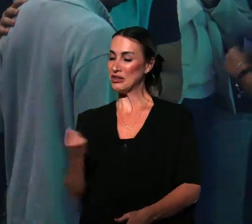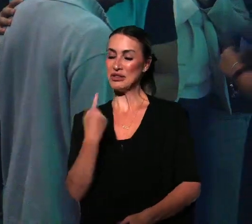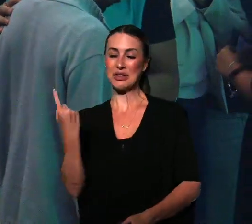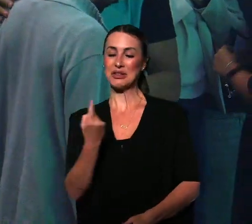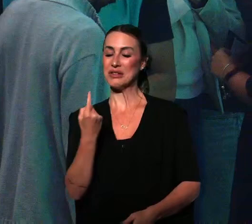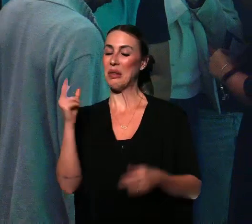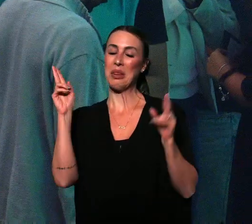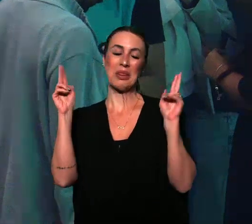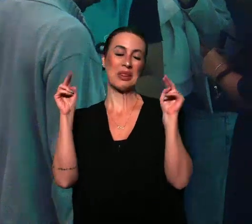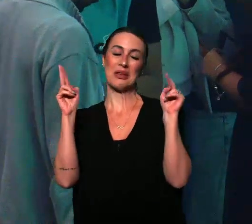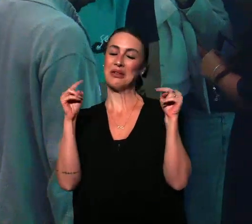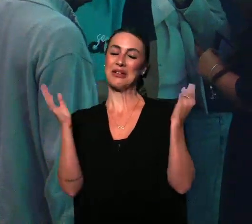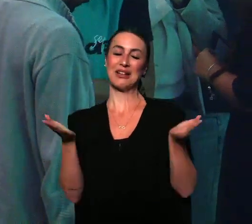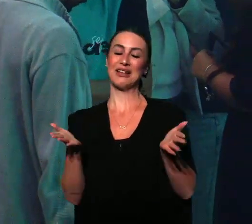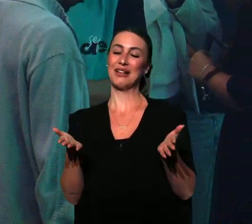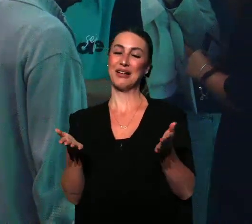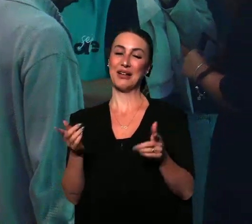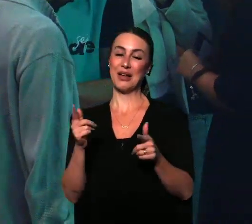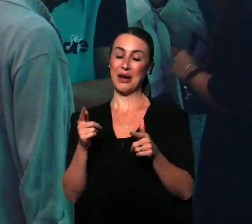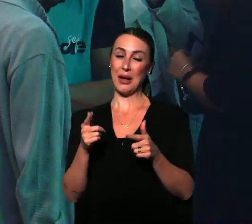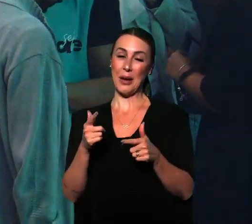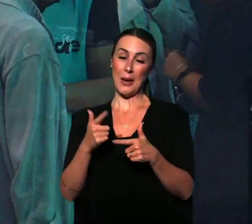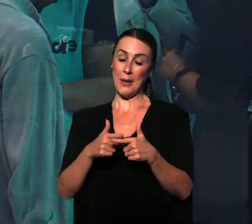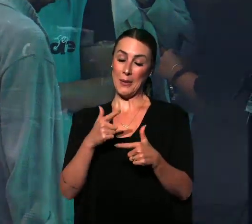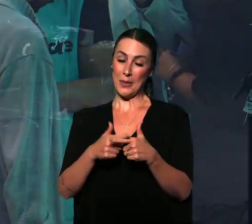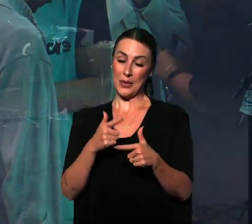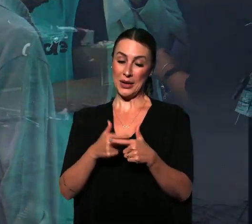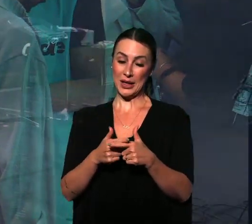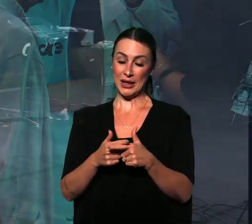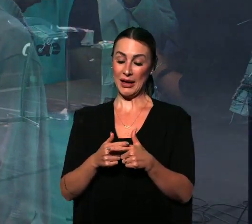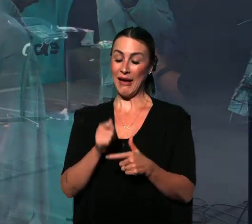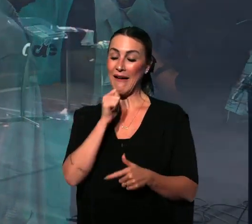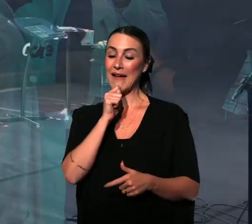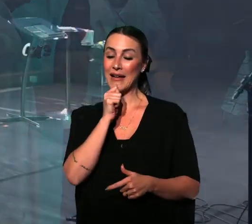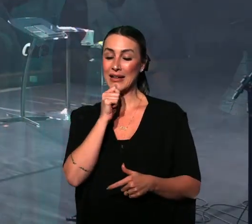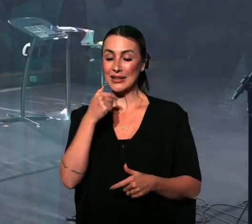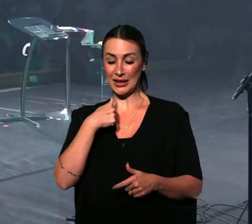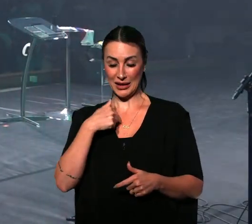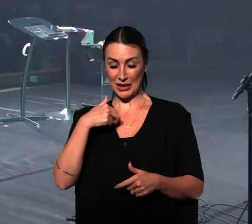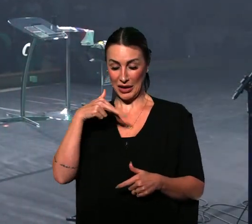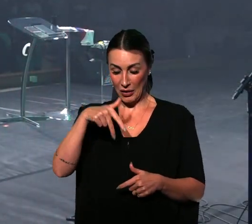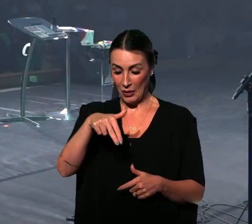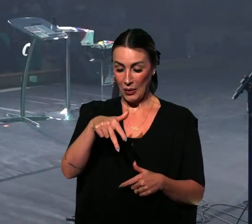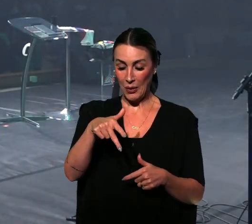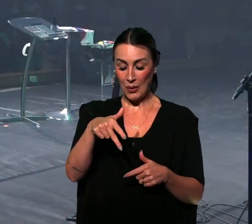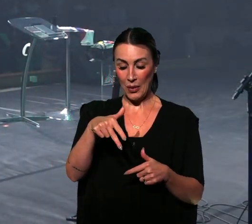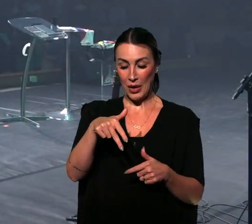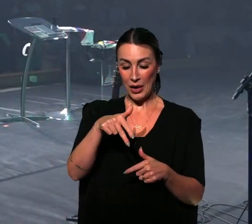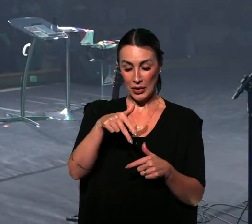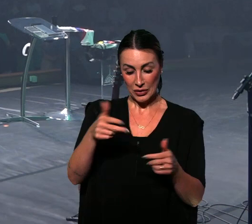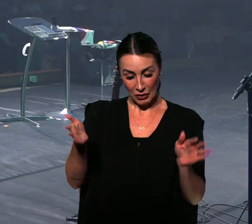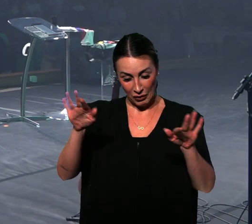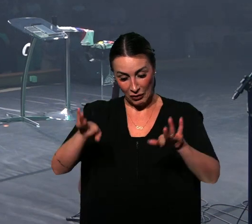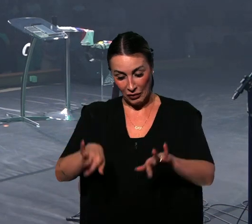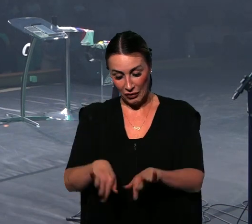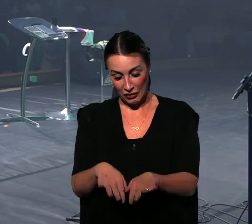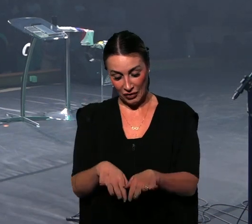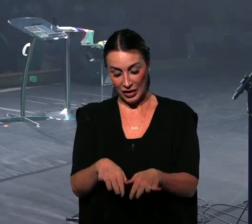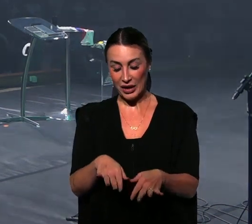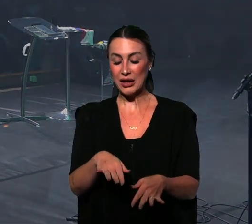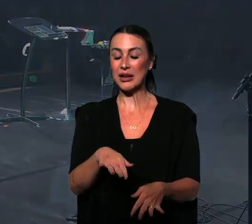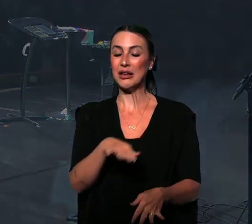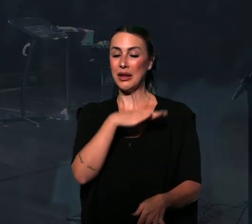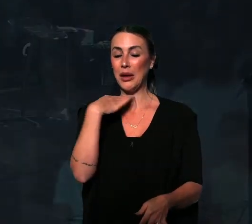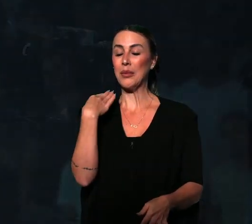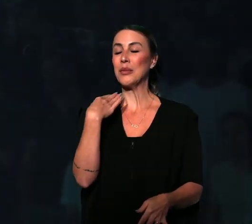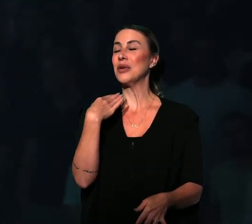comigo. Ainda que eu ande pelo vale da sombra da morte, Tu estás comigo em todos os lugares. É no dia bom, é